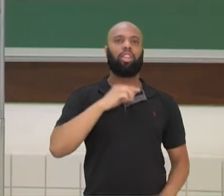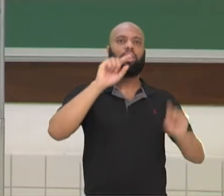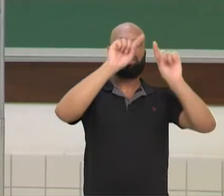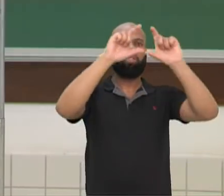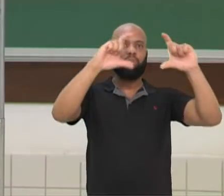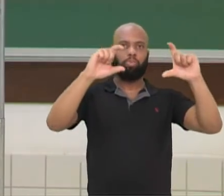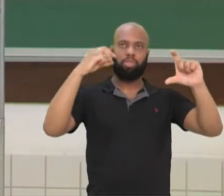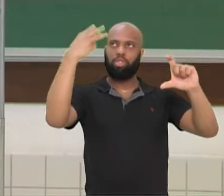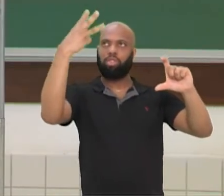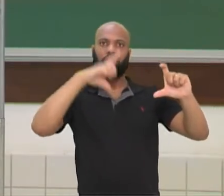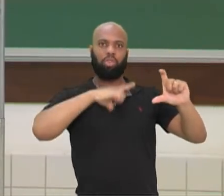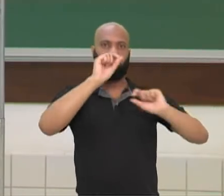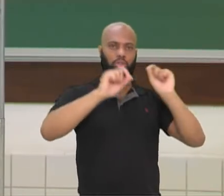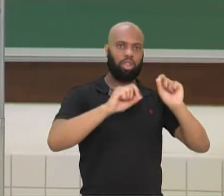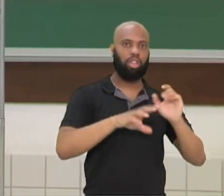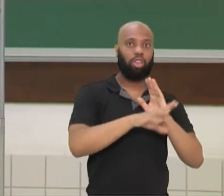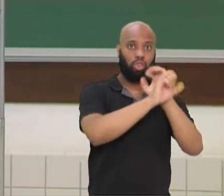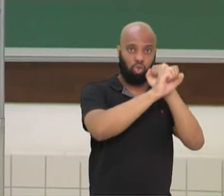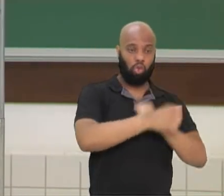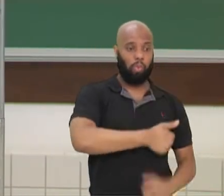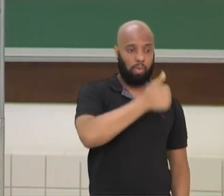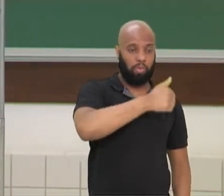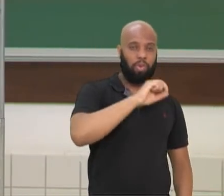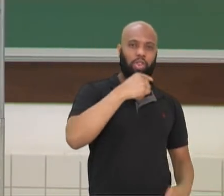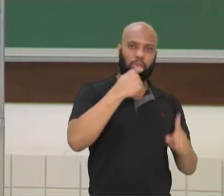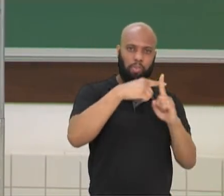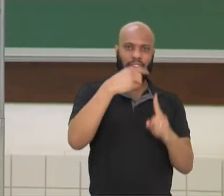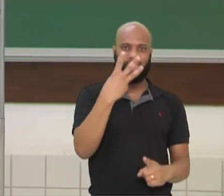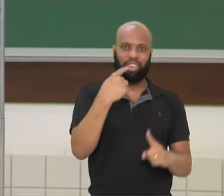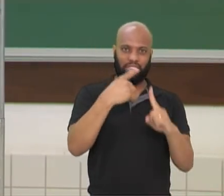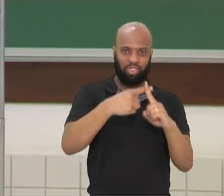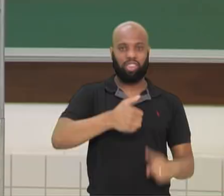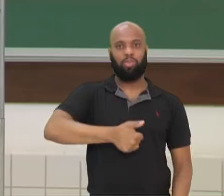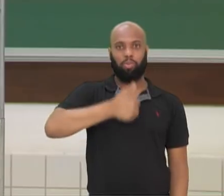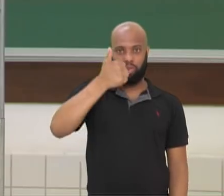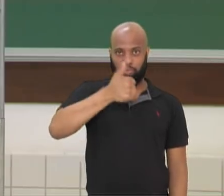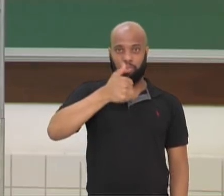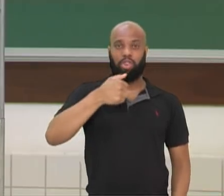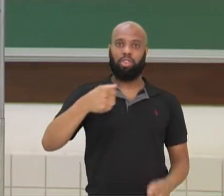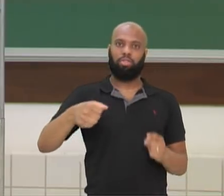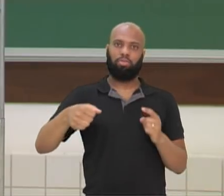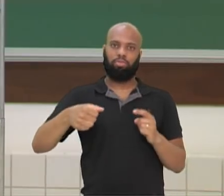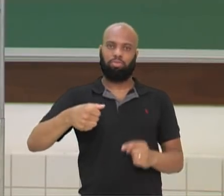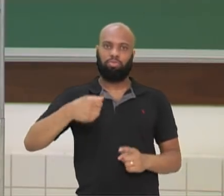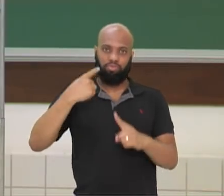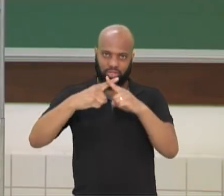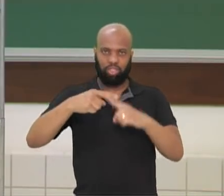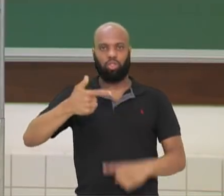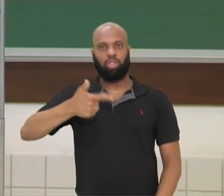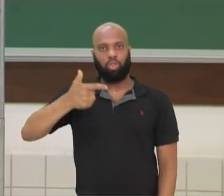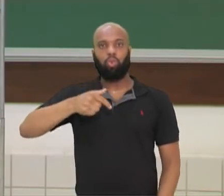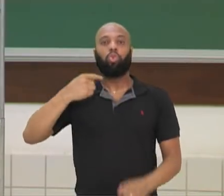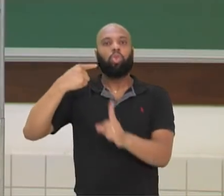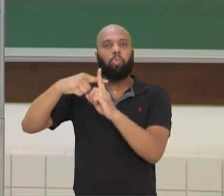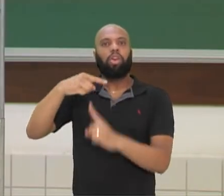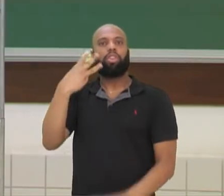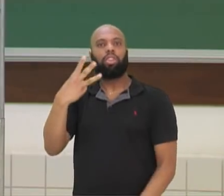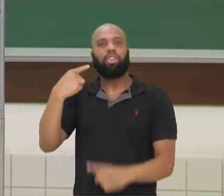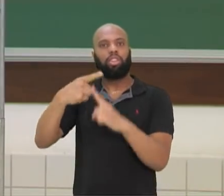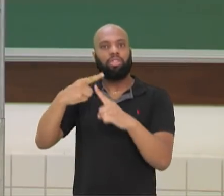o cubo do primeiro termo, mais 3 vezes o quadrado do primeiro pelo segundo, mais 3 vezes o primeiro